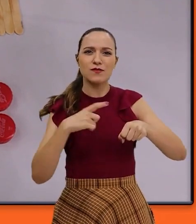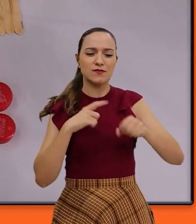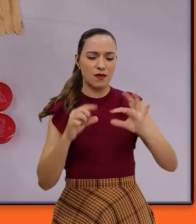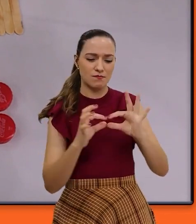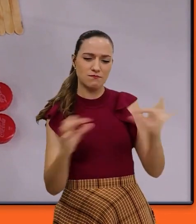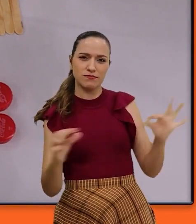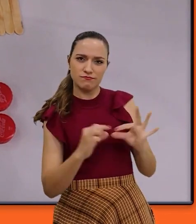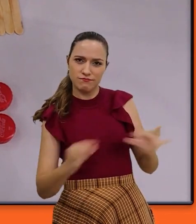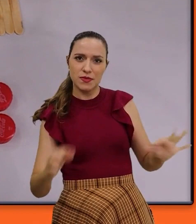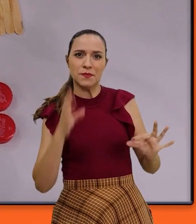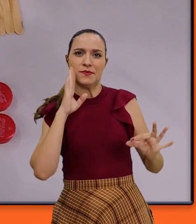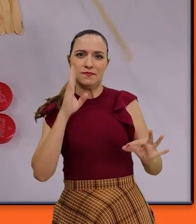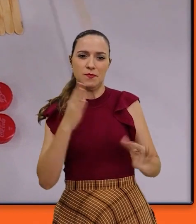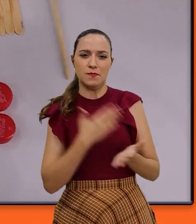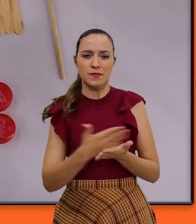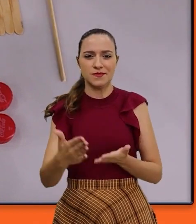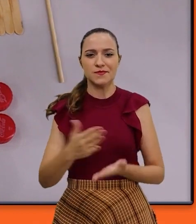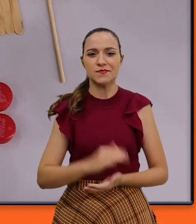no palito.